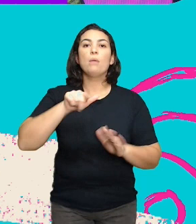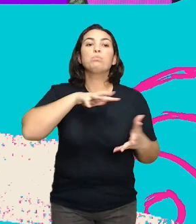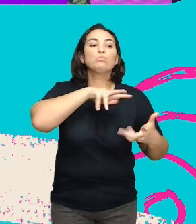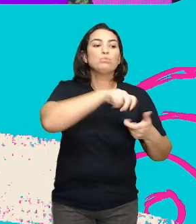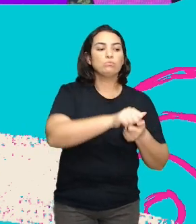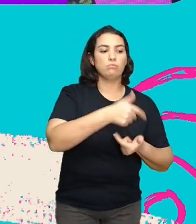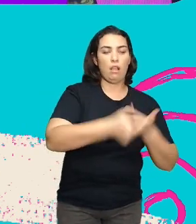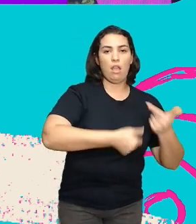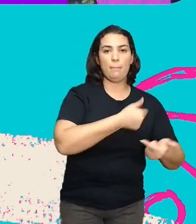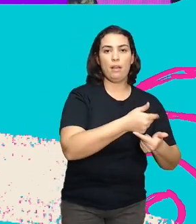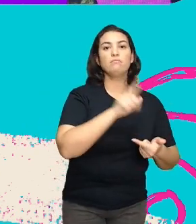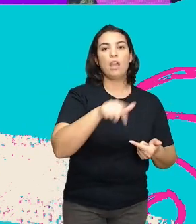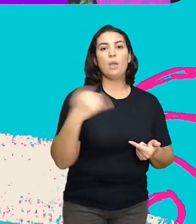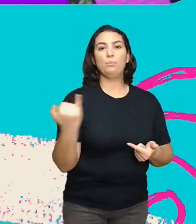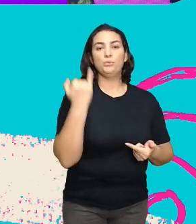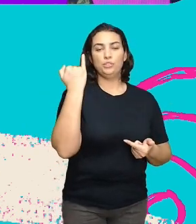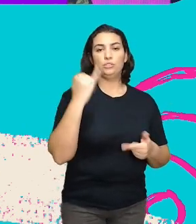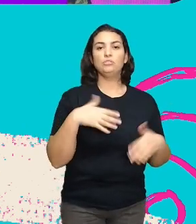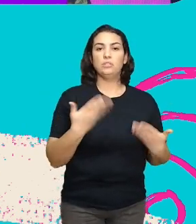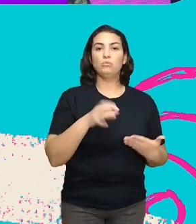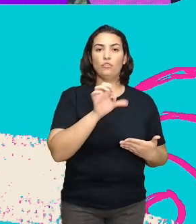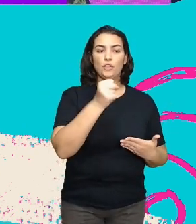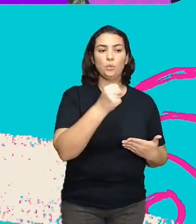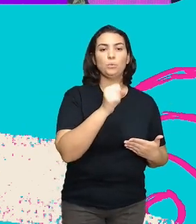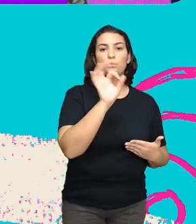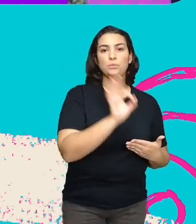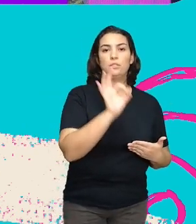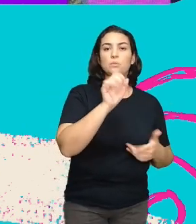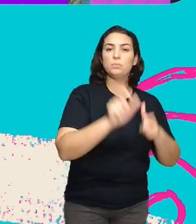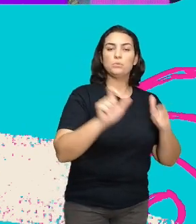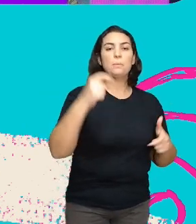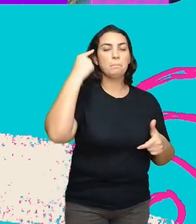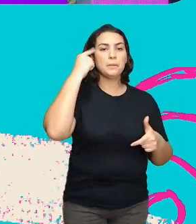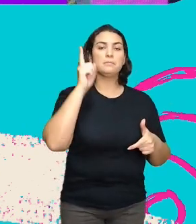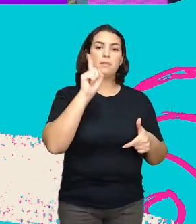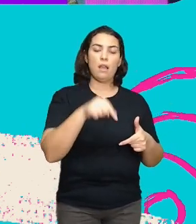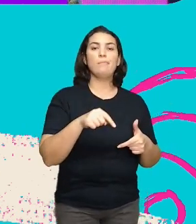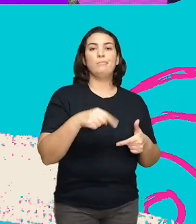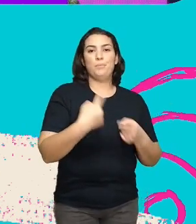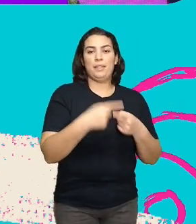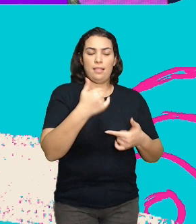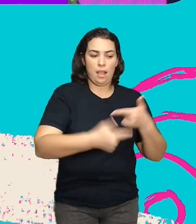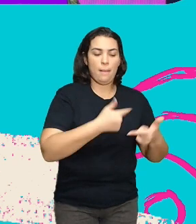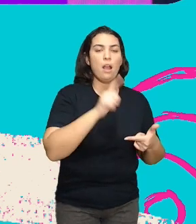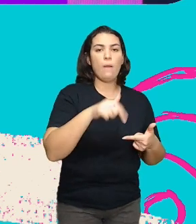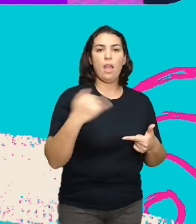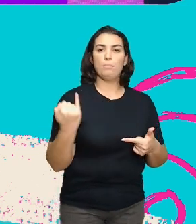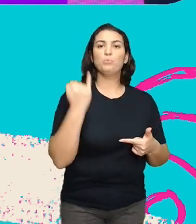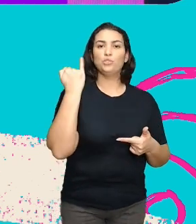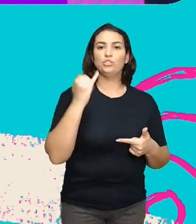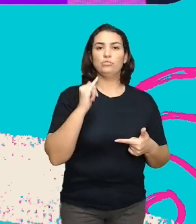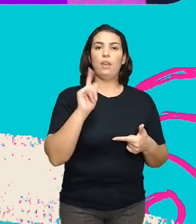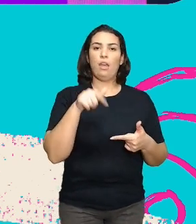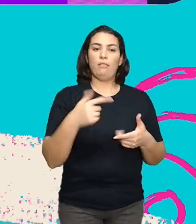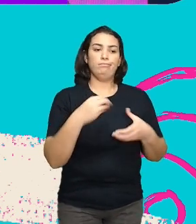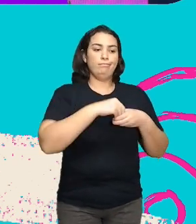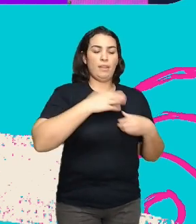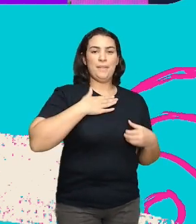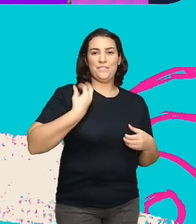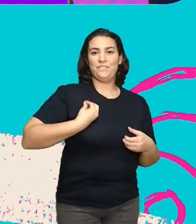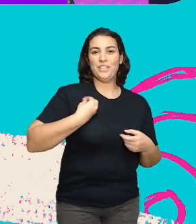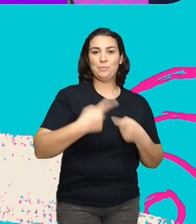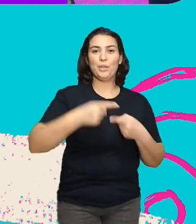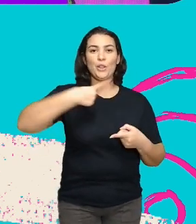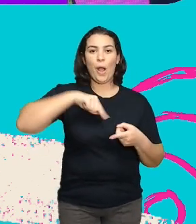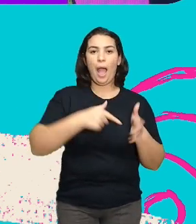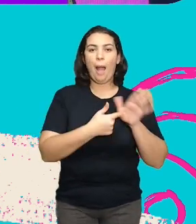né? Então, o trabalho é algo que constitui o ser humano, é algo que faz parte. Quando a gente se apresenta para alguém, normalmente, logo em seguida do nome, a